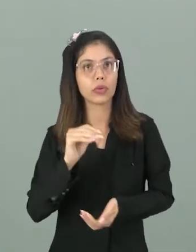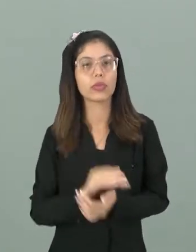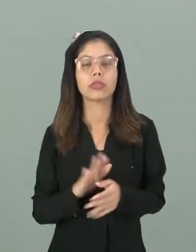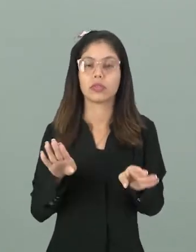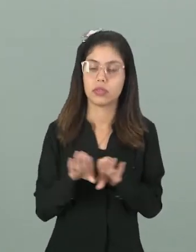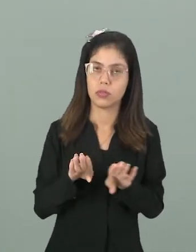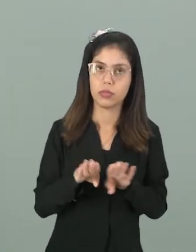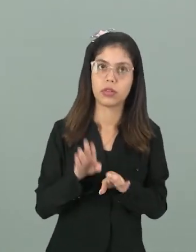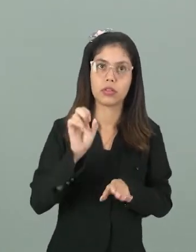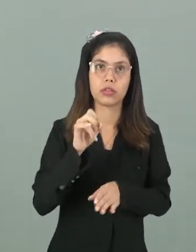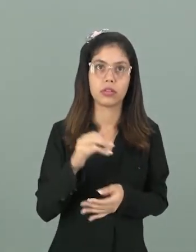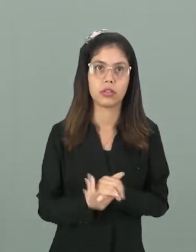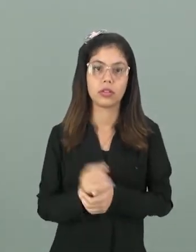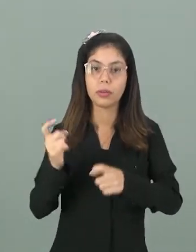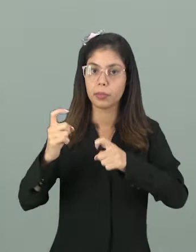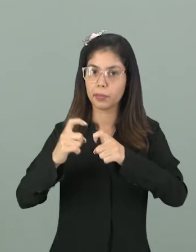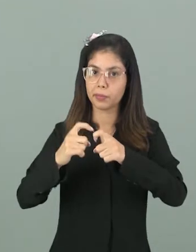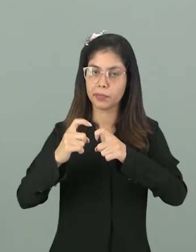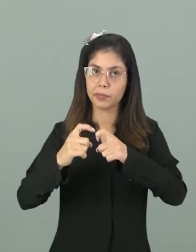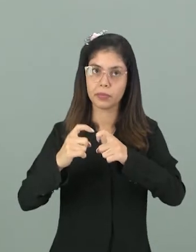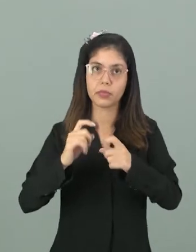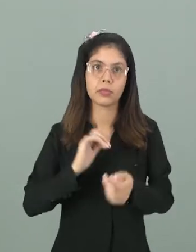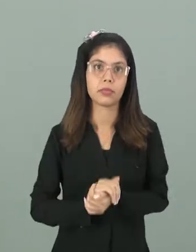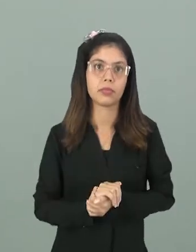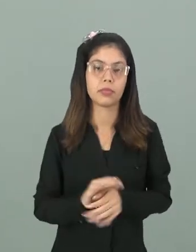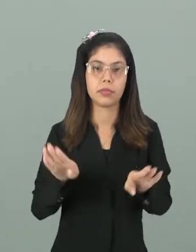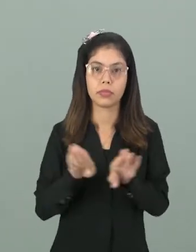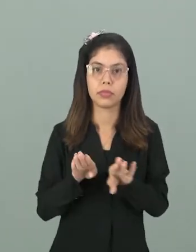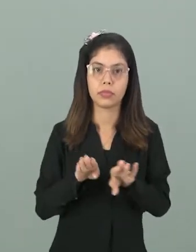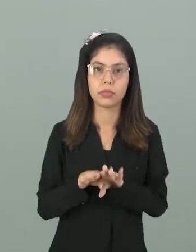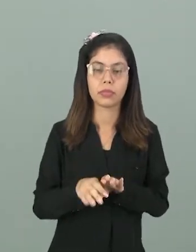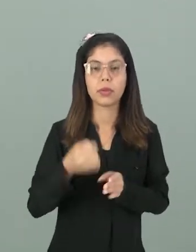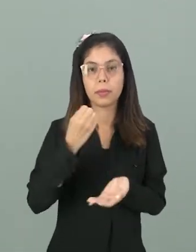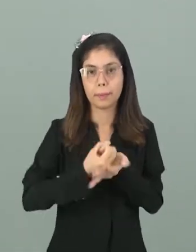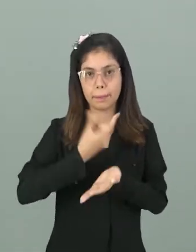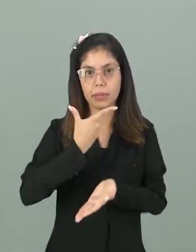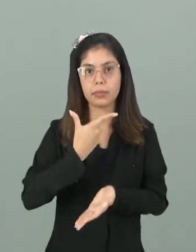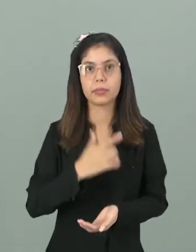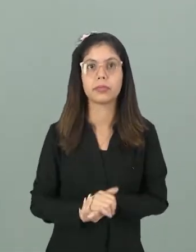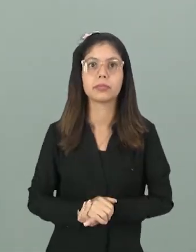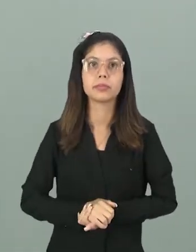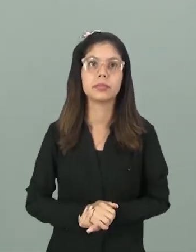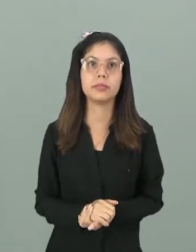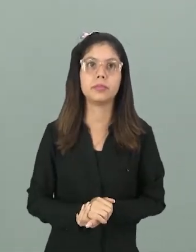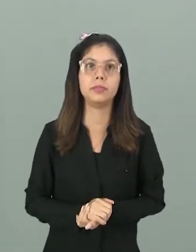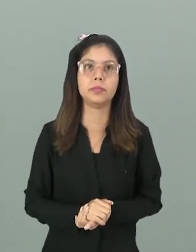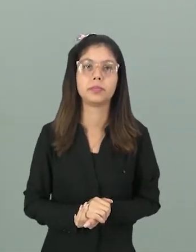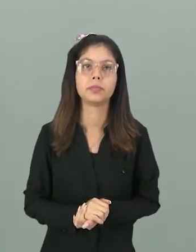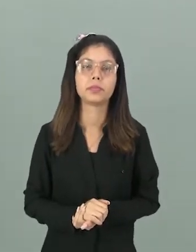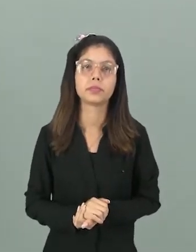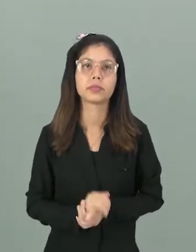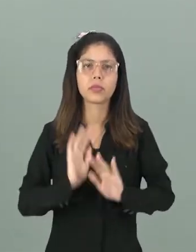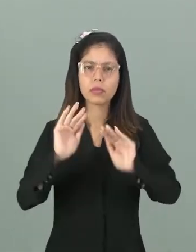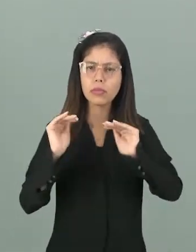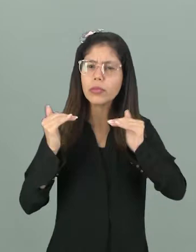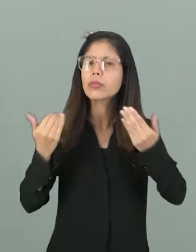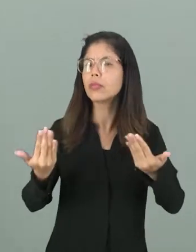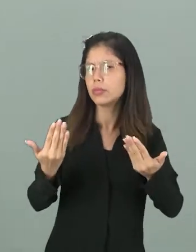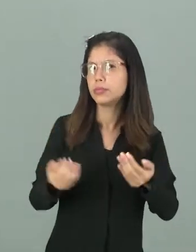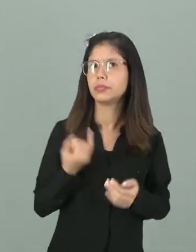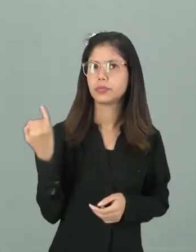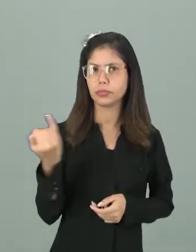podemos citar aí alguns medicamentos, que geralmente são aqueles medicamentos manipulados. E quais são